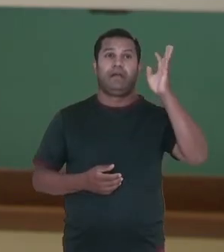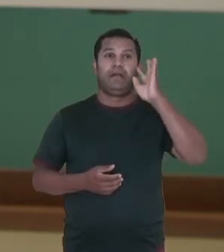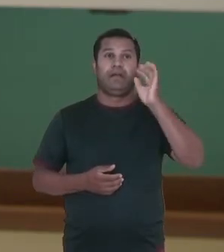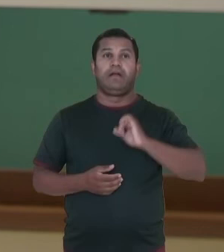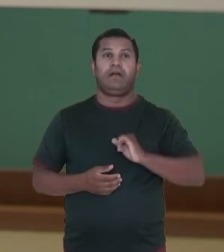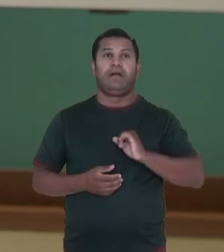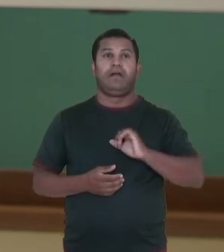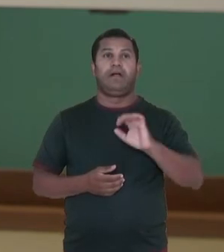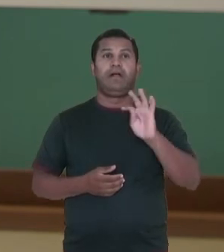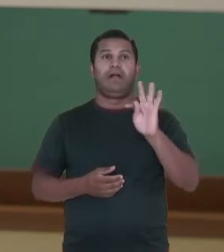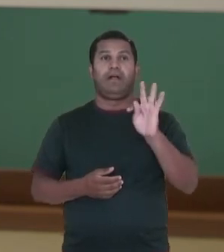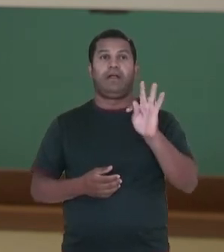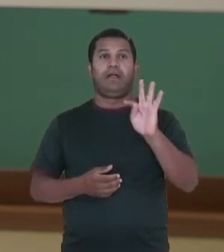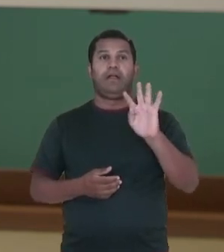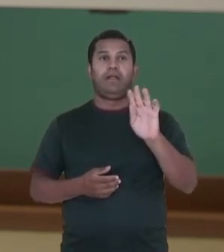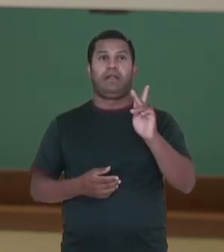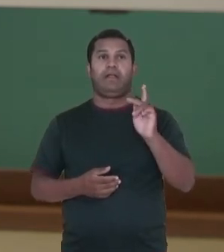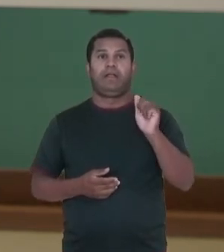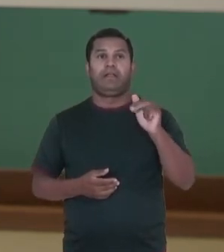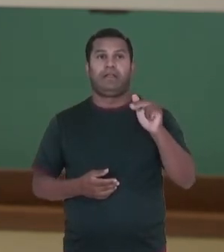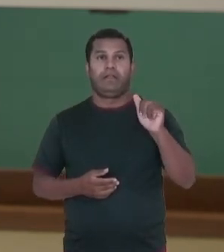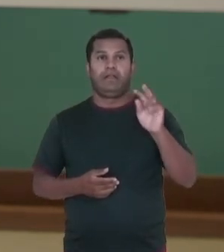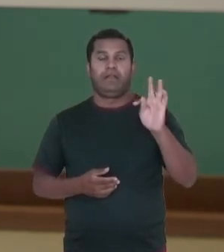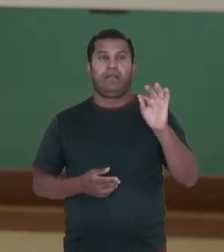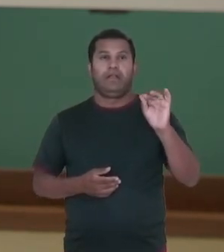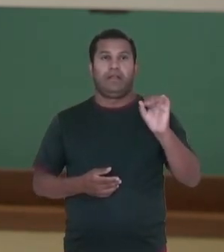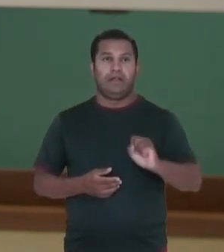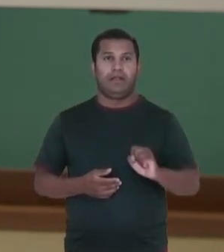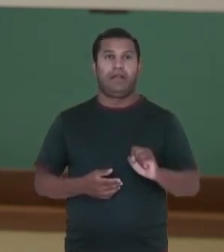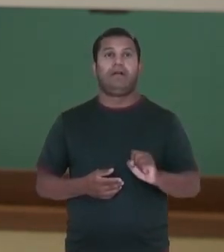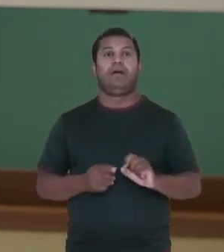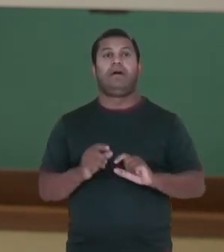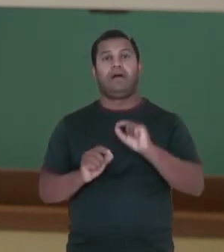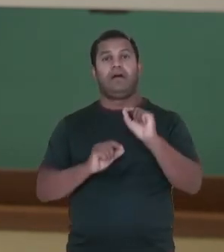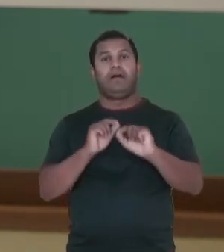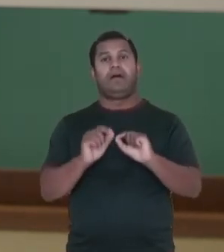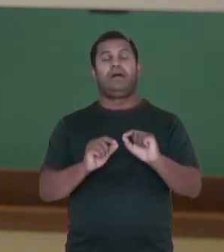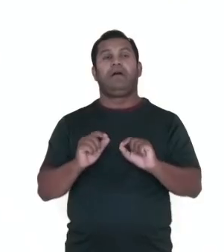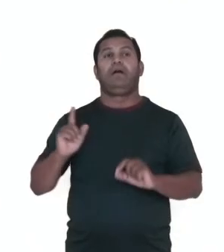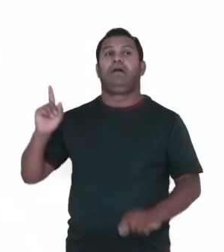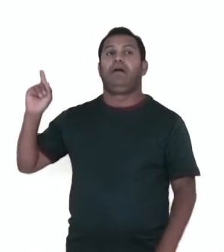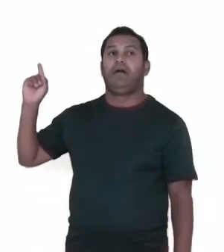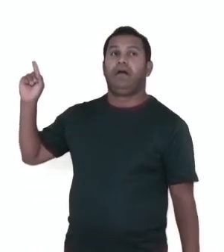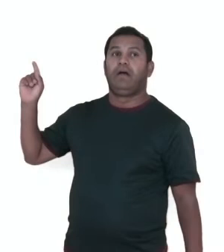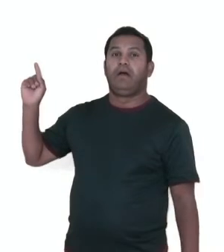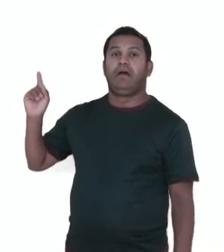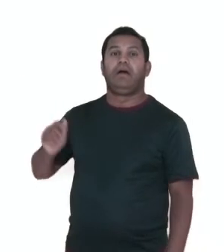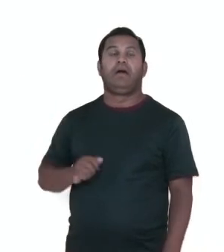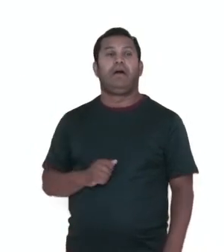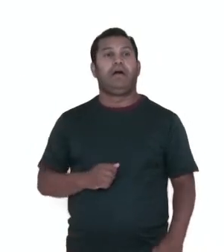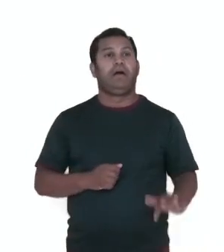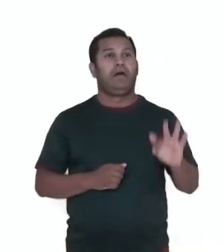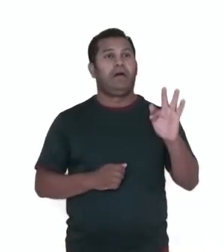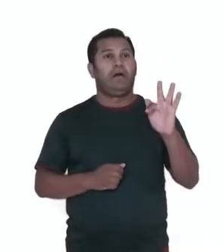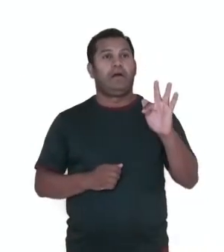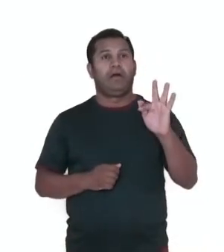Então, é uma morte boa, proporcionar morte boa, né? Francis Bacon foi o primeiro